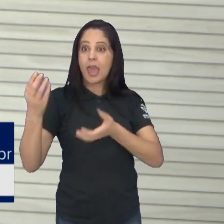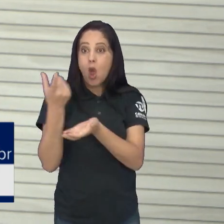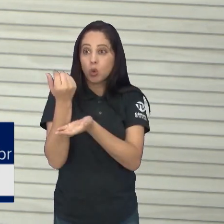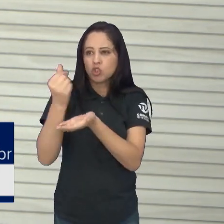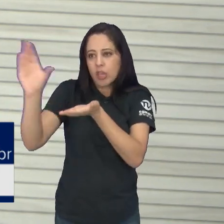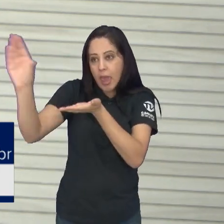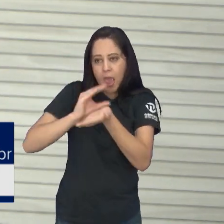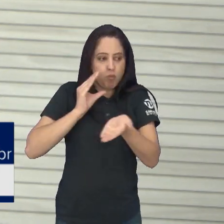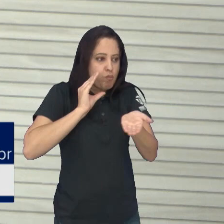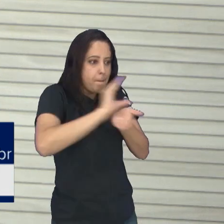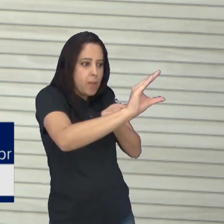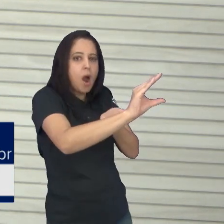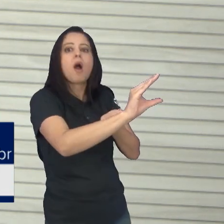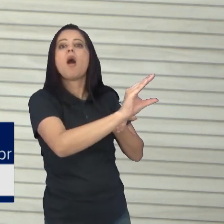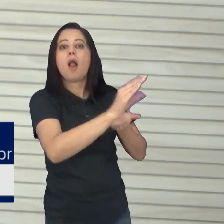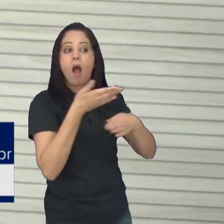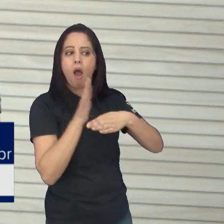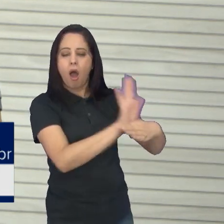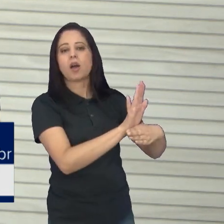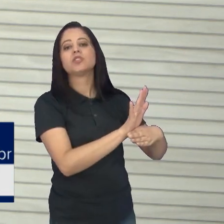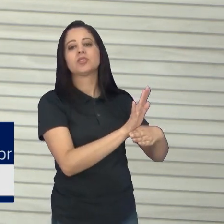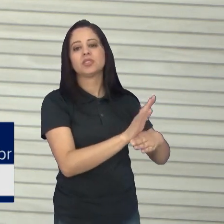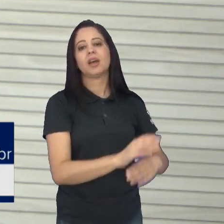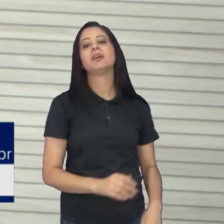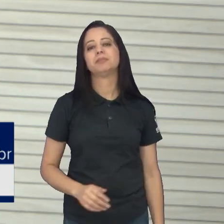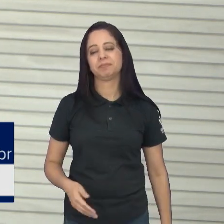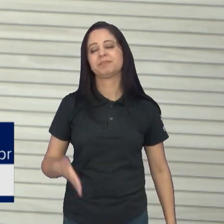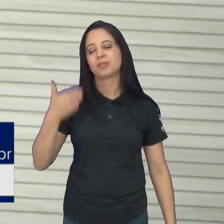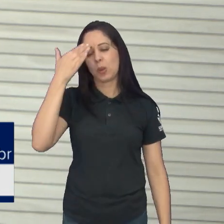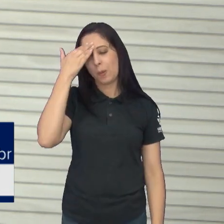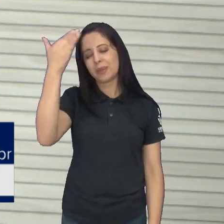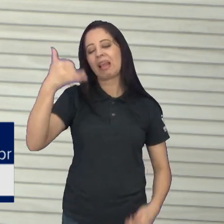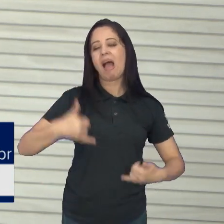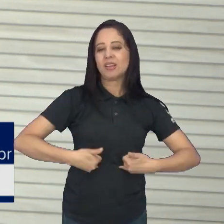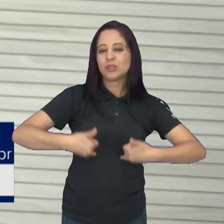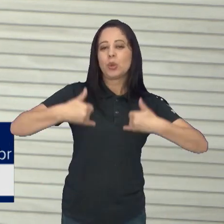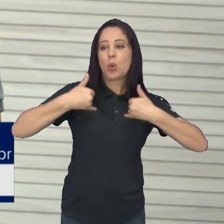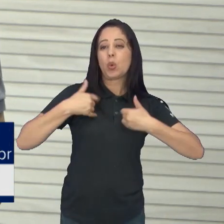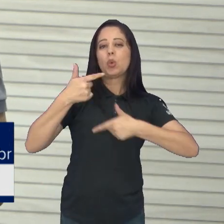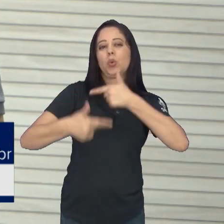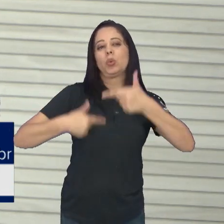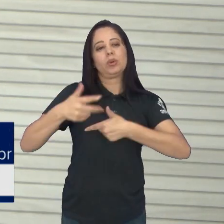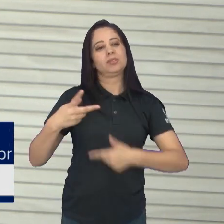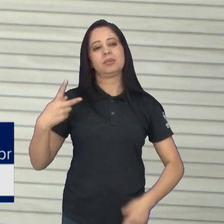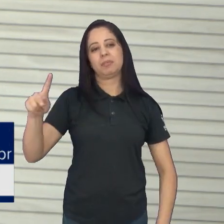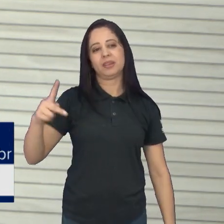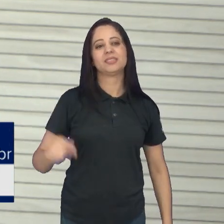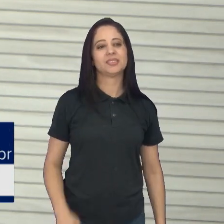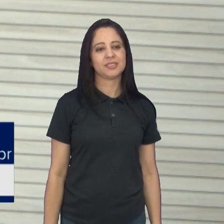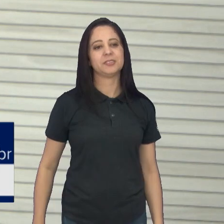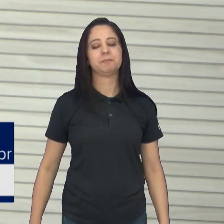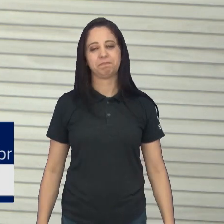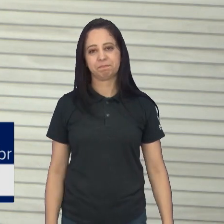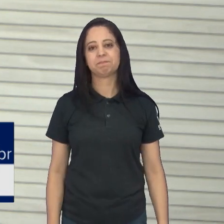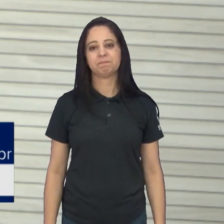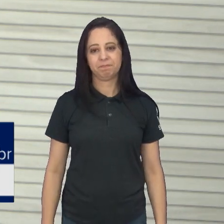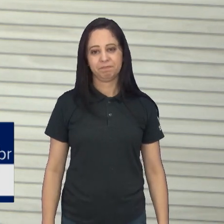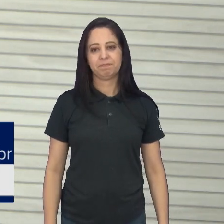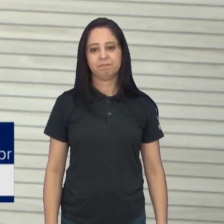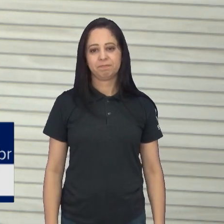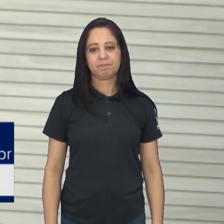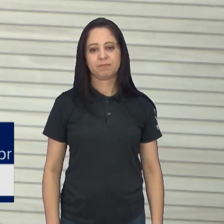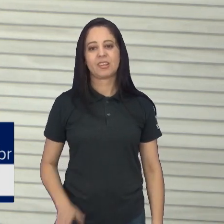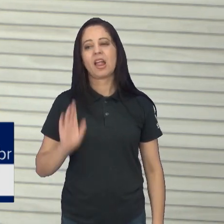não só para São Zé, mas para a região. Então, temos muito orgulho do trabalho que o senhor fez aqui e do trabalho que o senhor